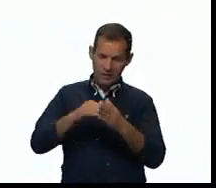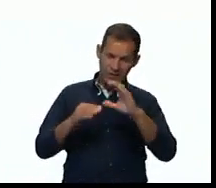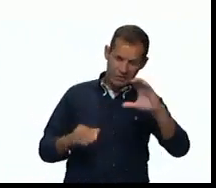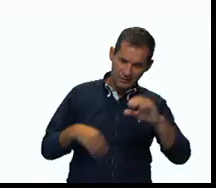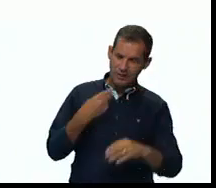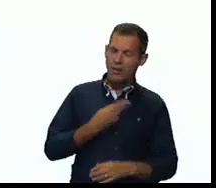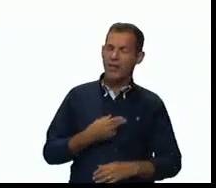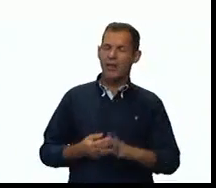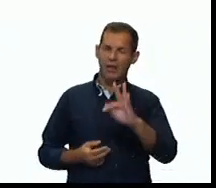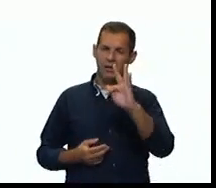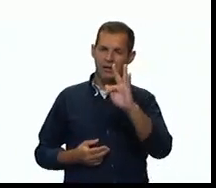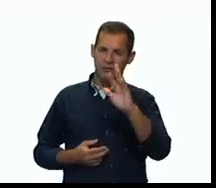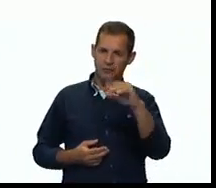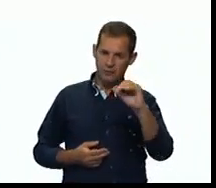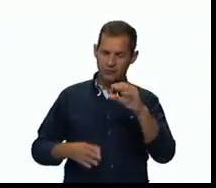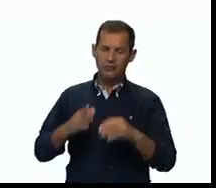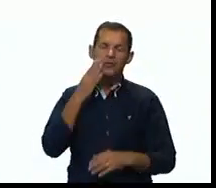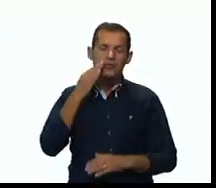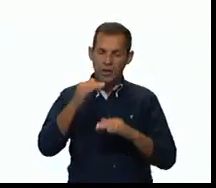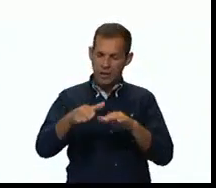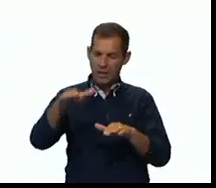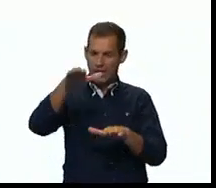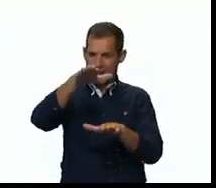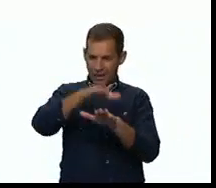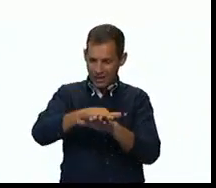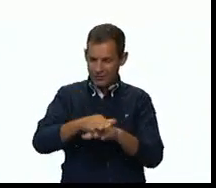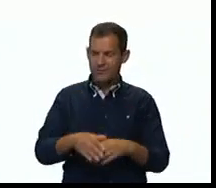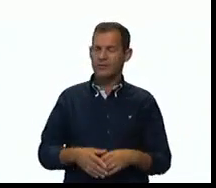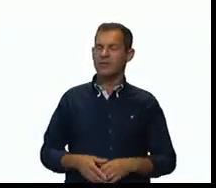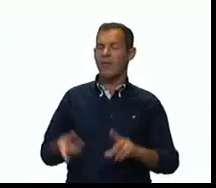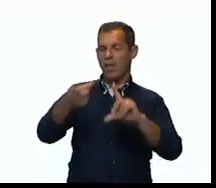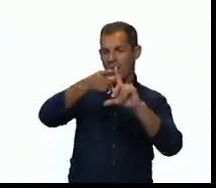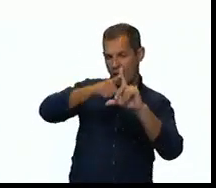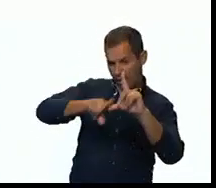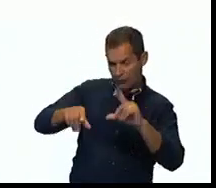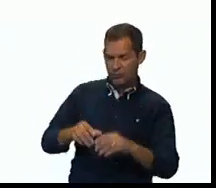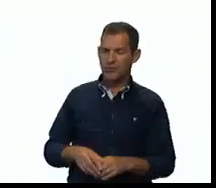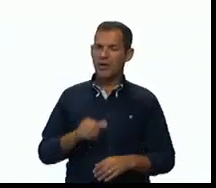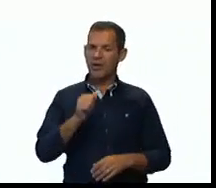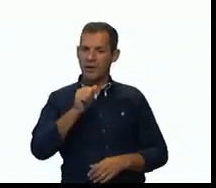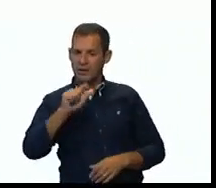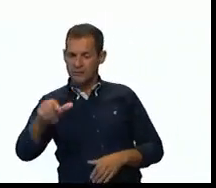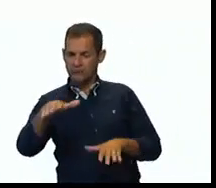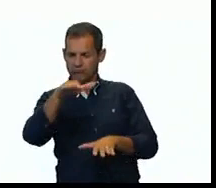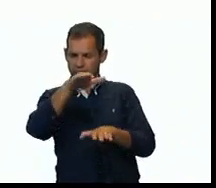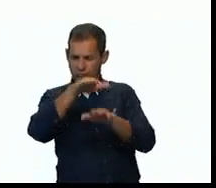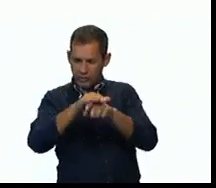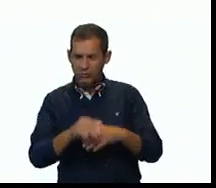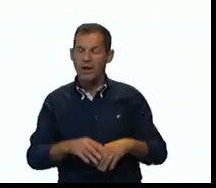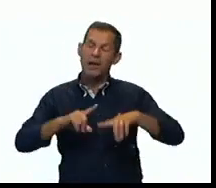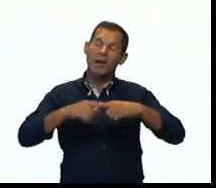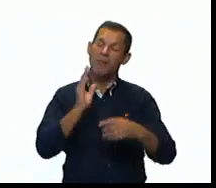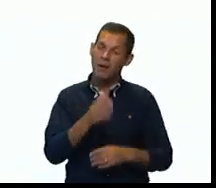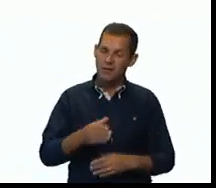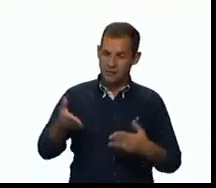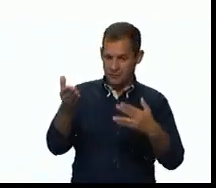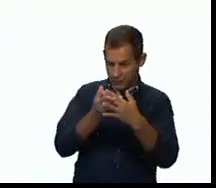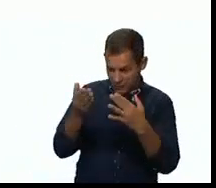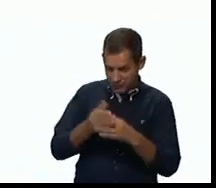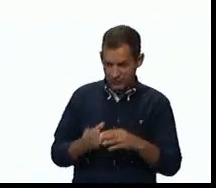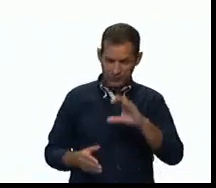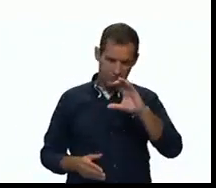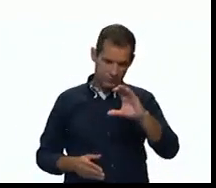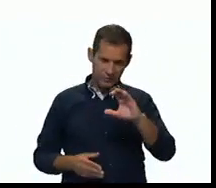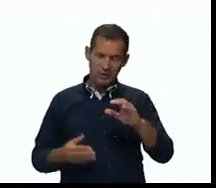a nossa função em rosa, ela está acima da região e a função azul está abaixo. Mas já no intervalo de